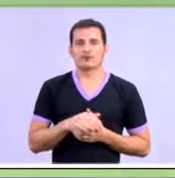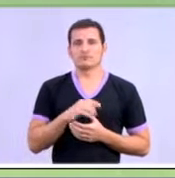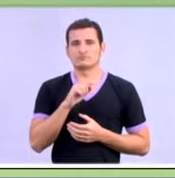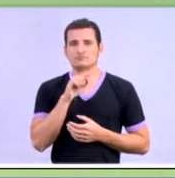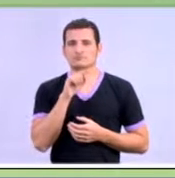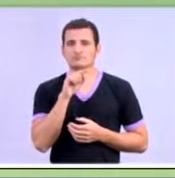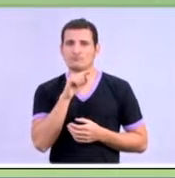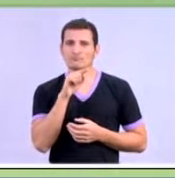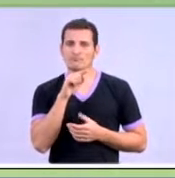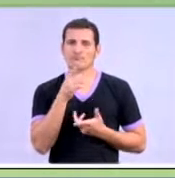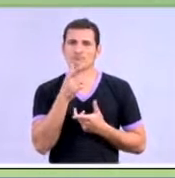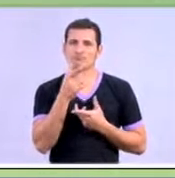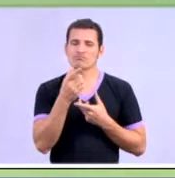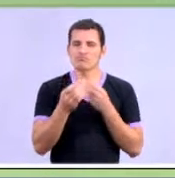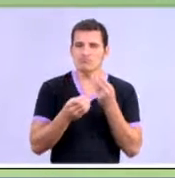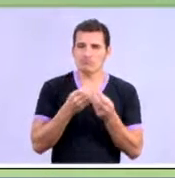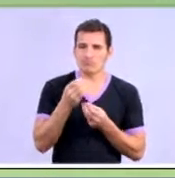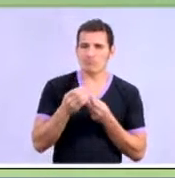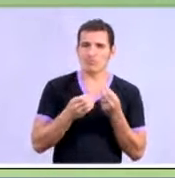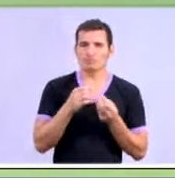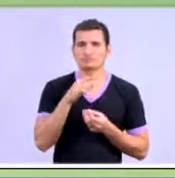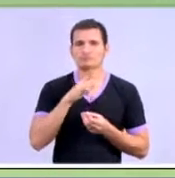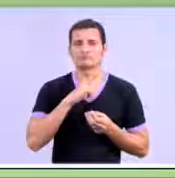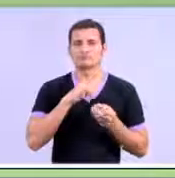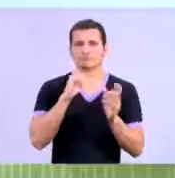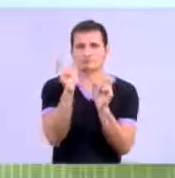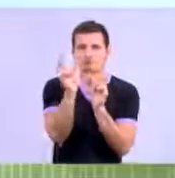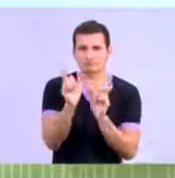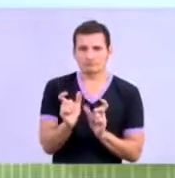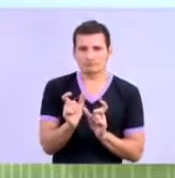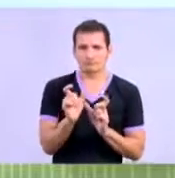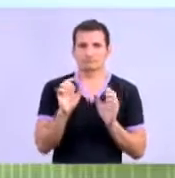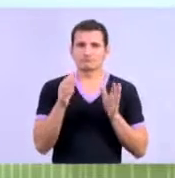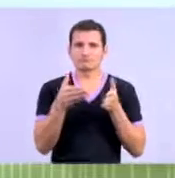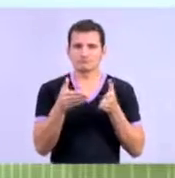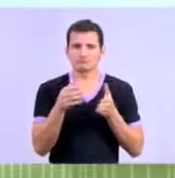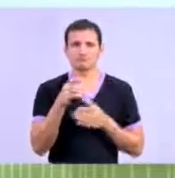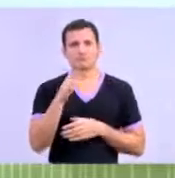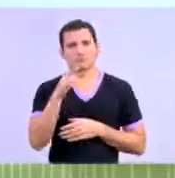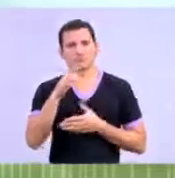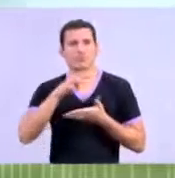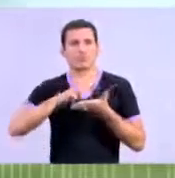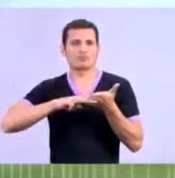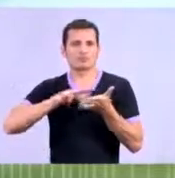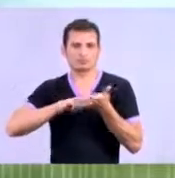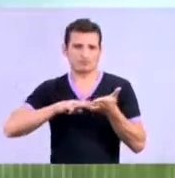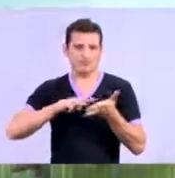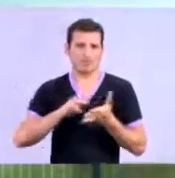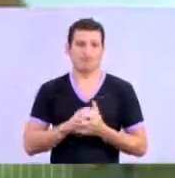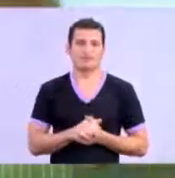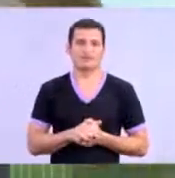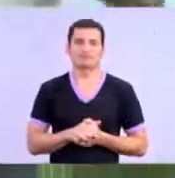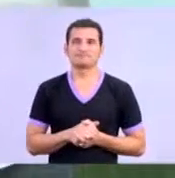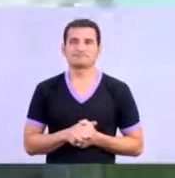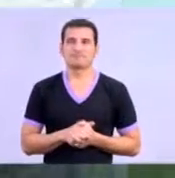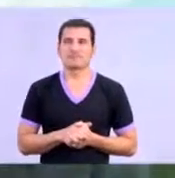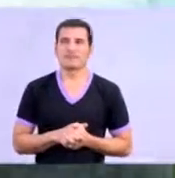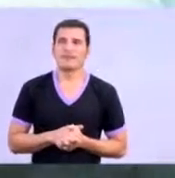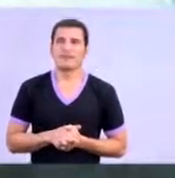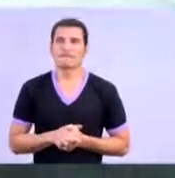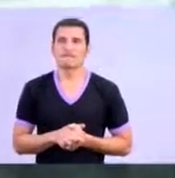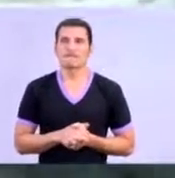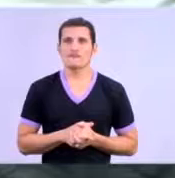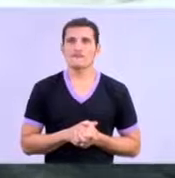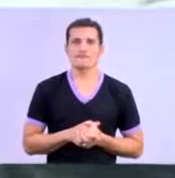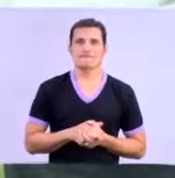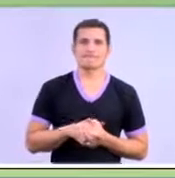de comportamento, gente, a gente tem uma estrutura específica para isso, e a gente vai chamar essa estrutura de métodos. Então, por exemplo,